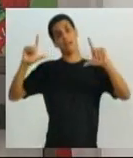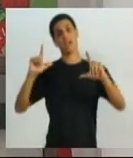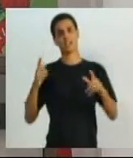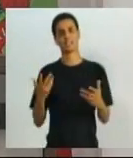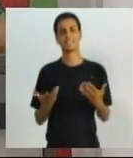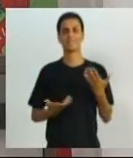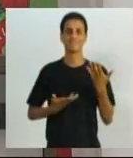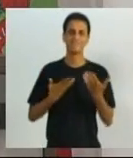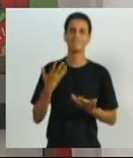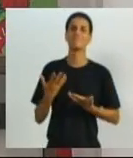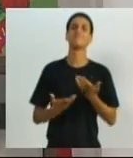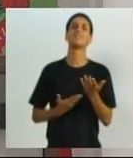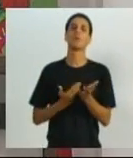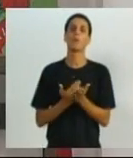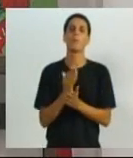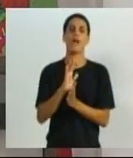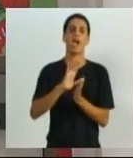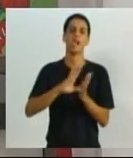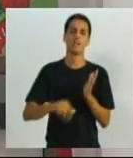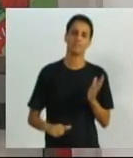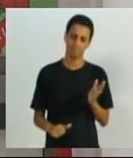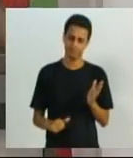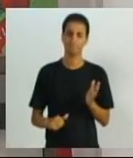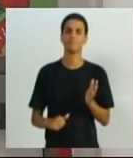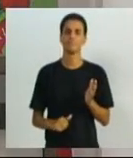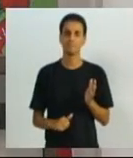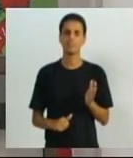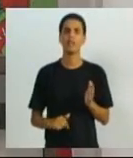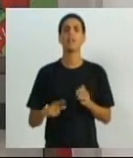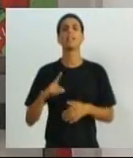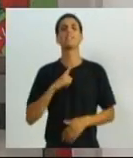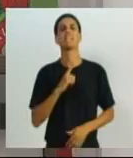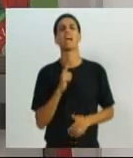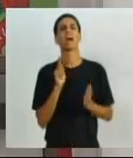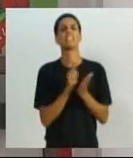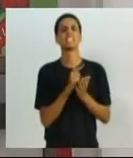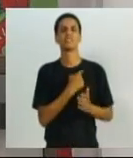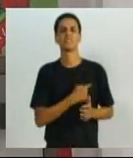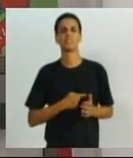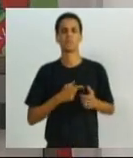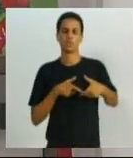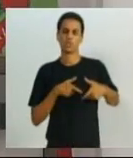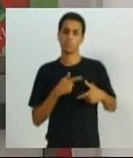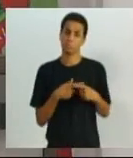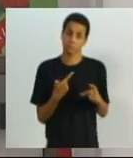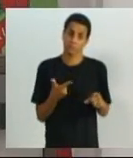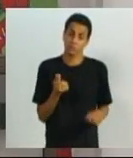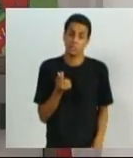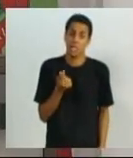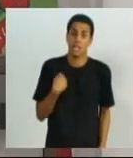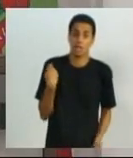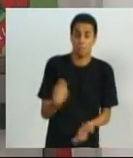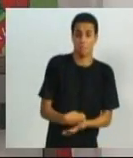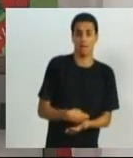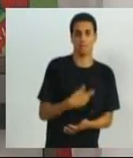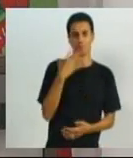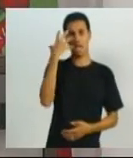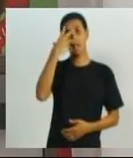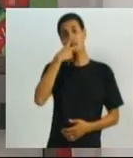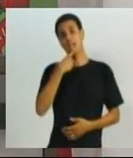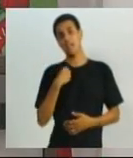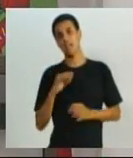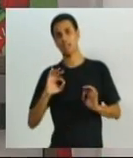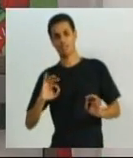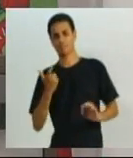já começa a corrupção, né? Aí tu tem um adesivozinho pequenininho, porque tu não tem aquele dinheiro para colocar aquele adesivo bonito, tem aquele